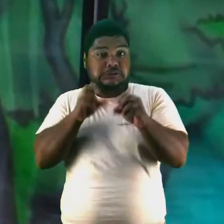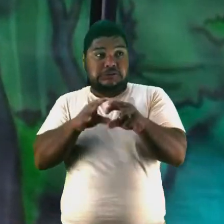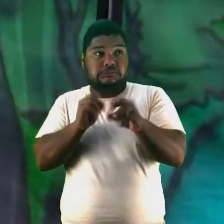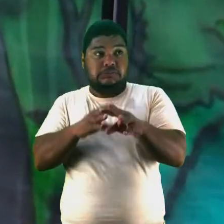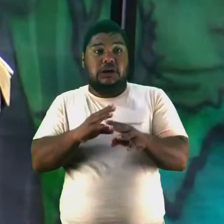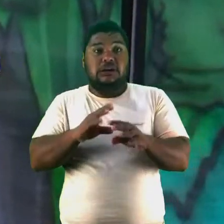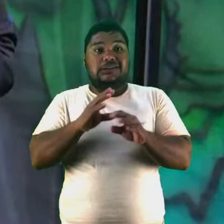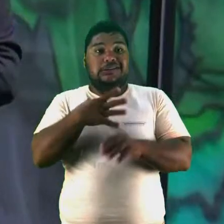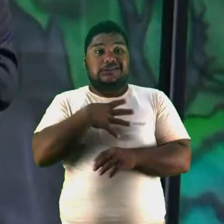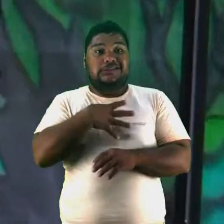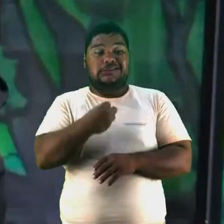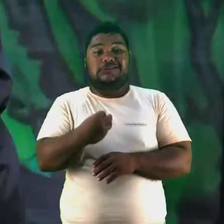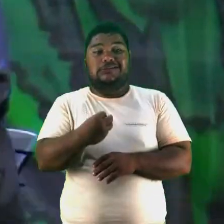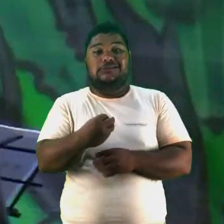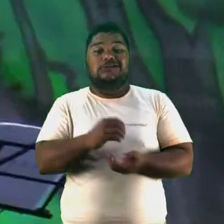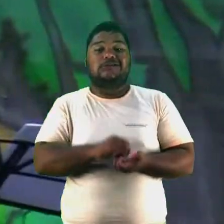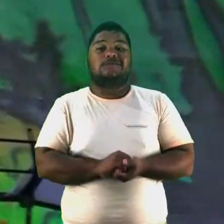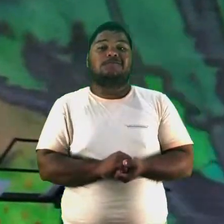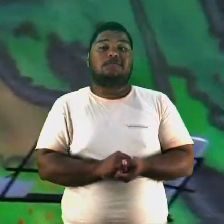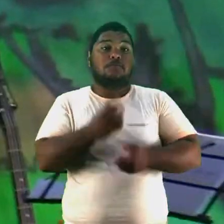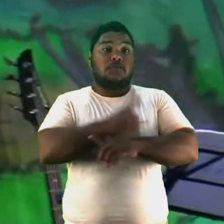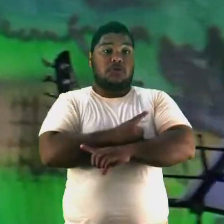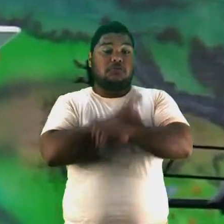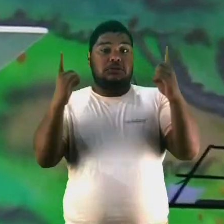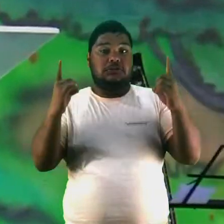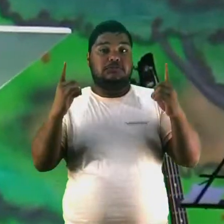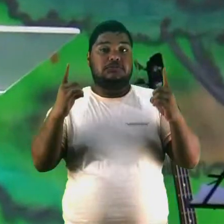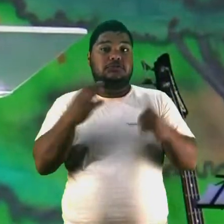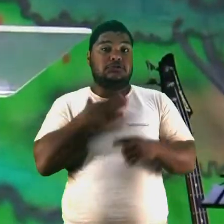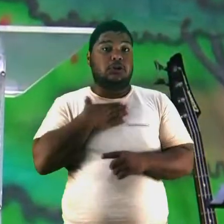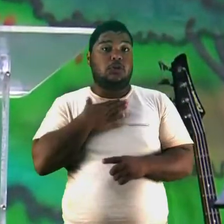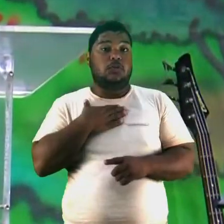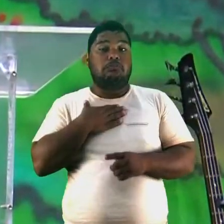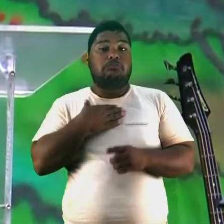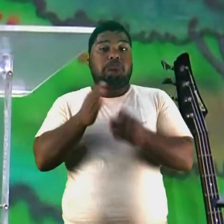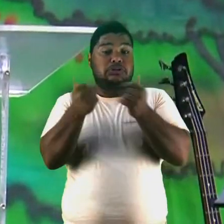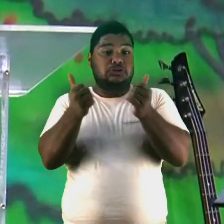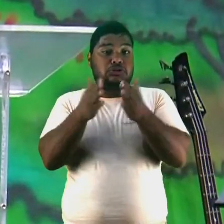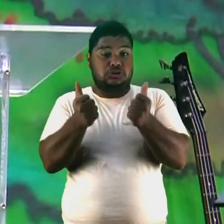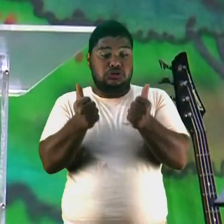De manhã, eu estava falando, eu encomendei